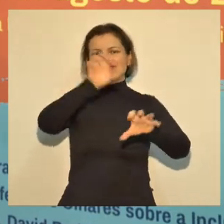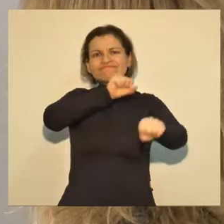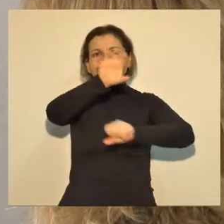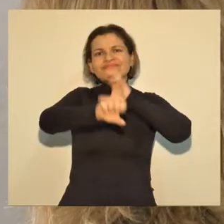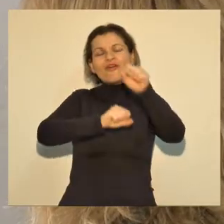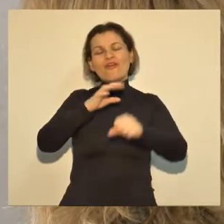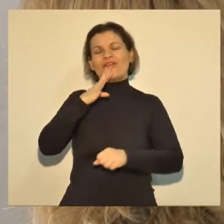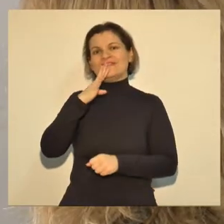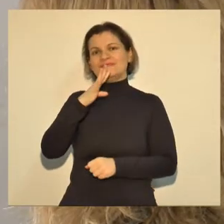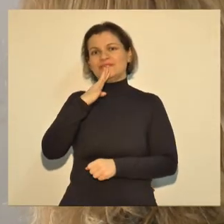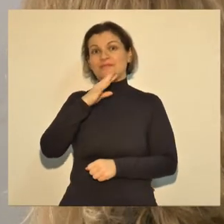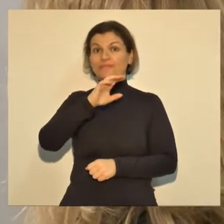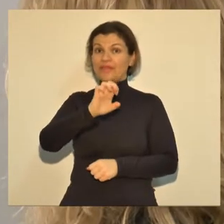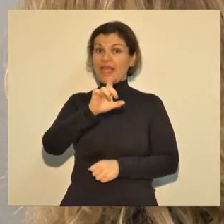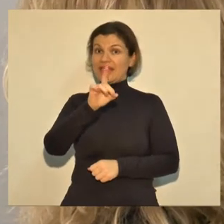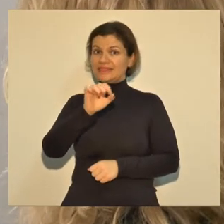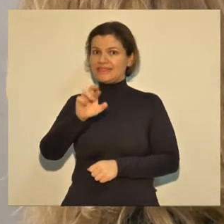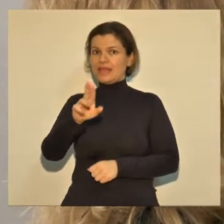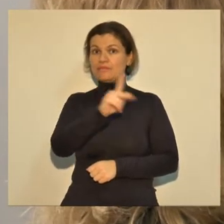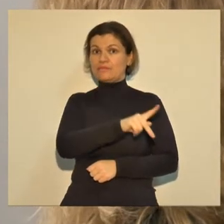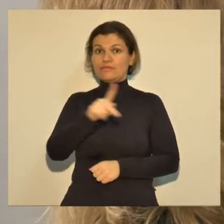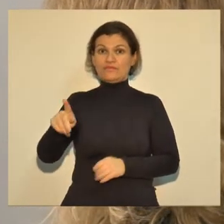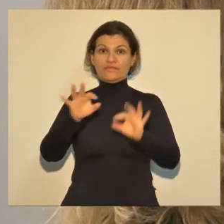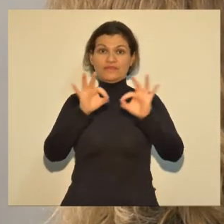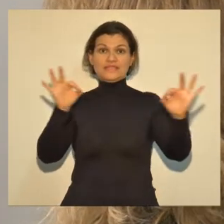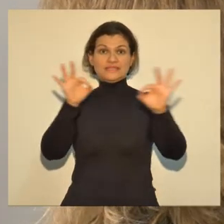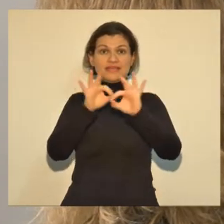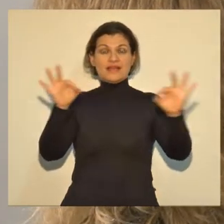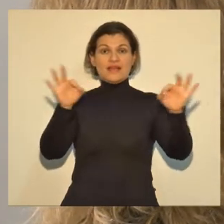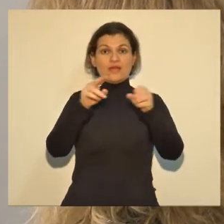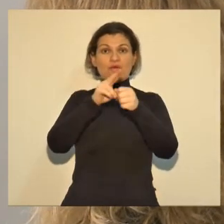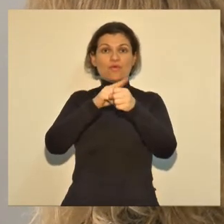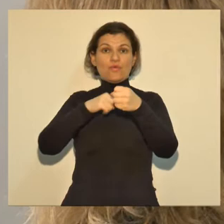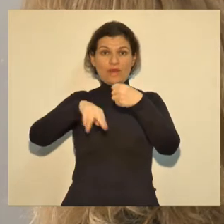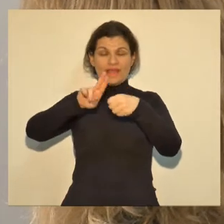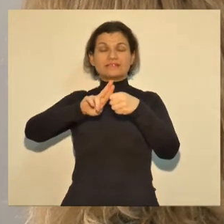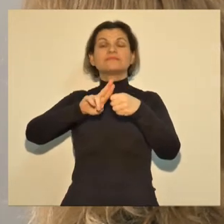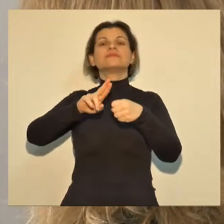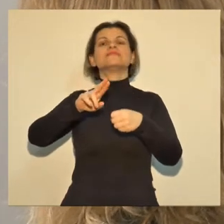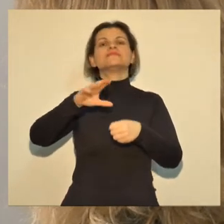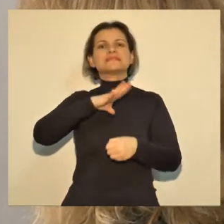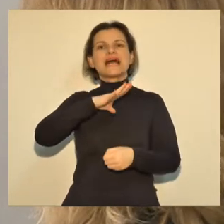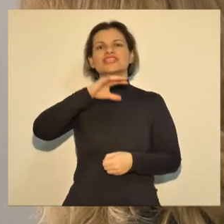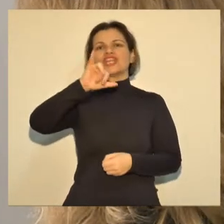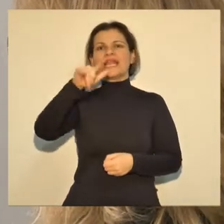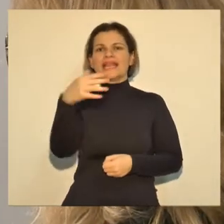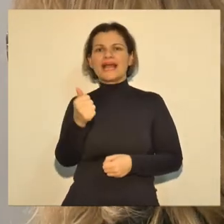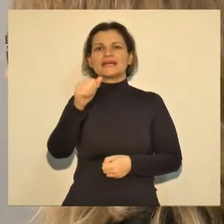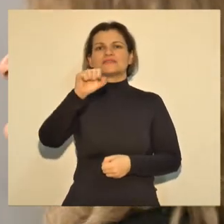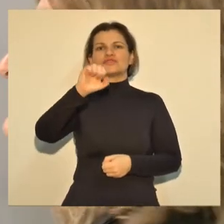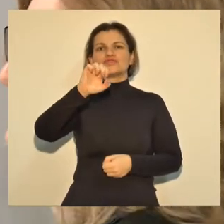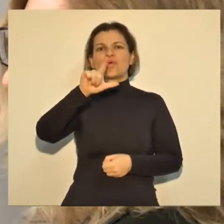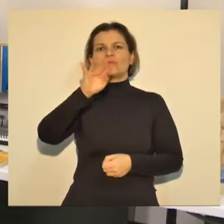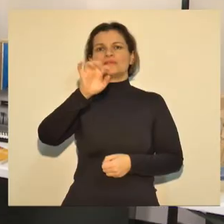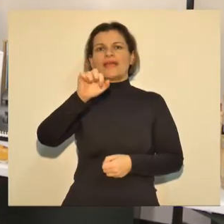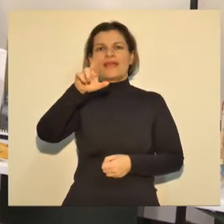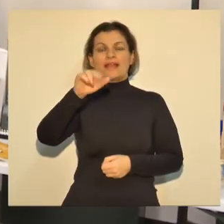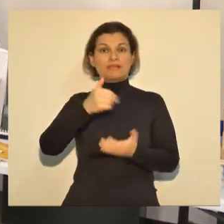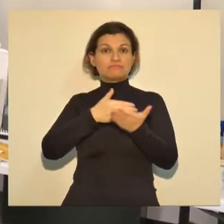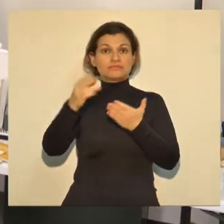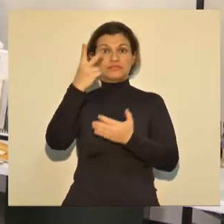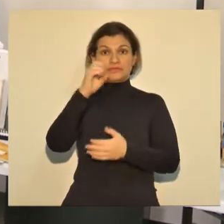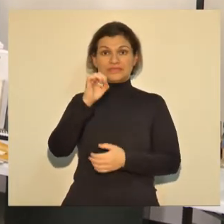conhecimento. Éder Camargo é professor de física na Unesp, na cidade de Ilha Solteira, desde 2006.